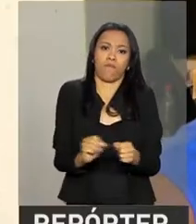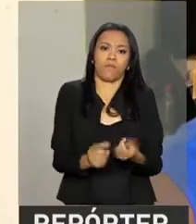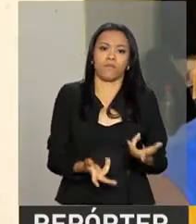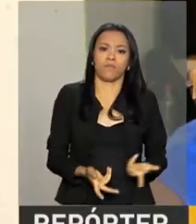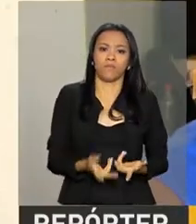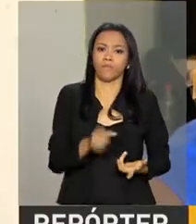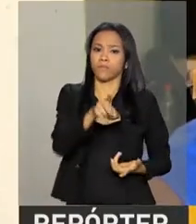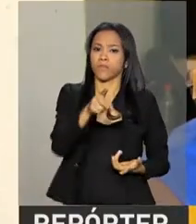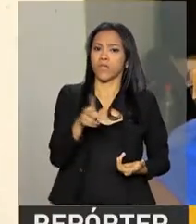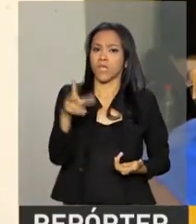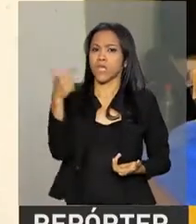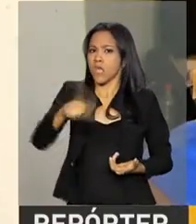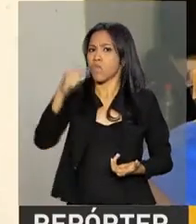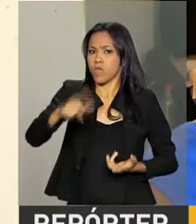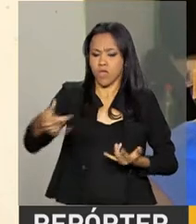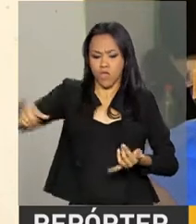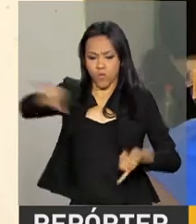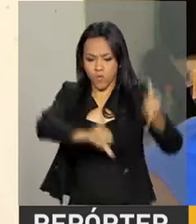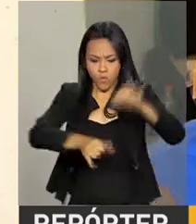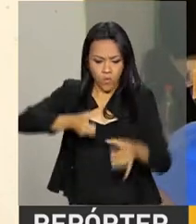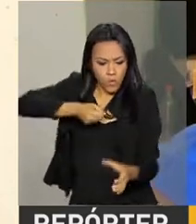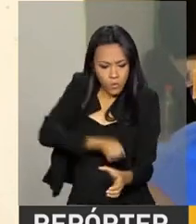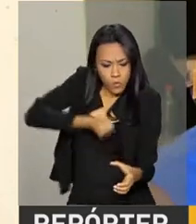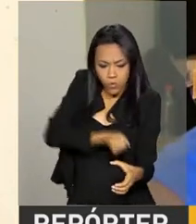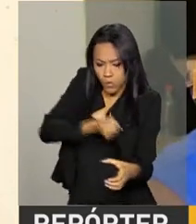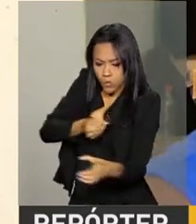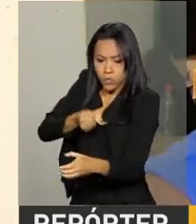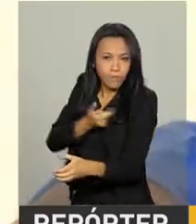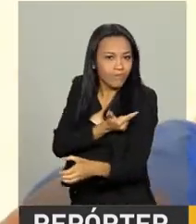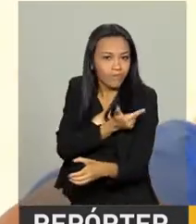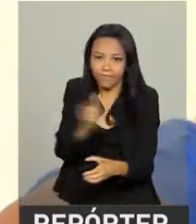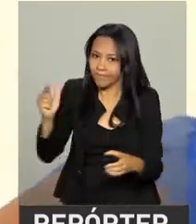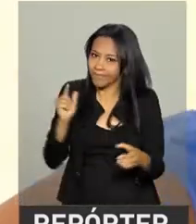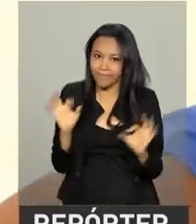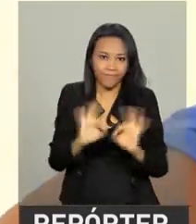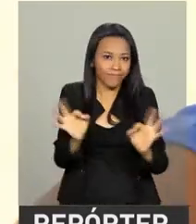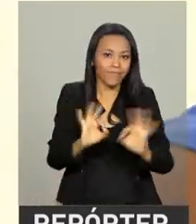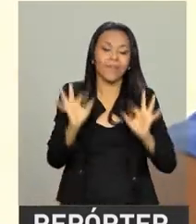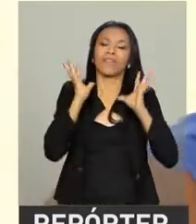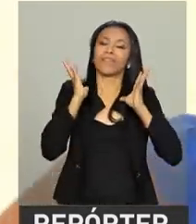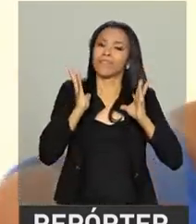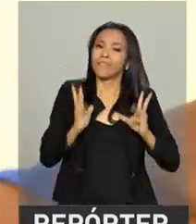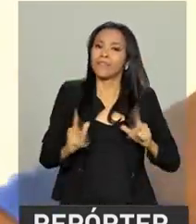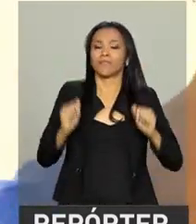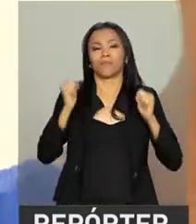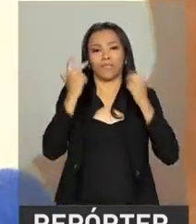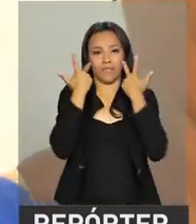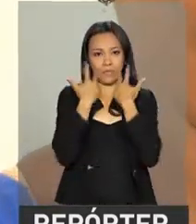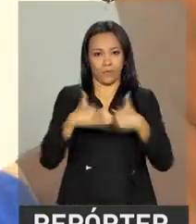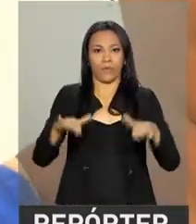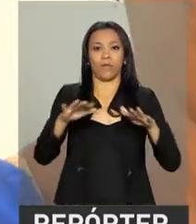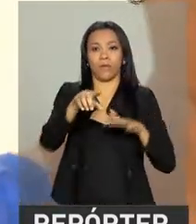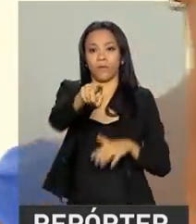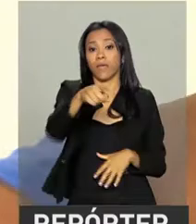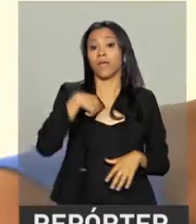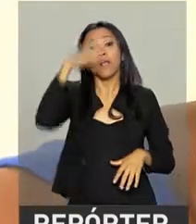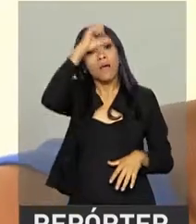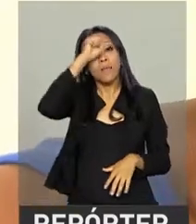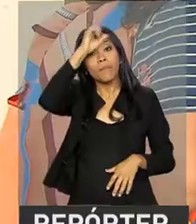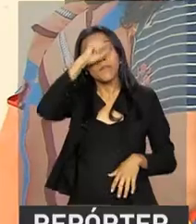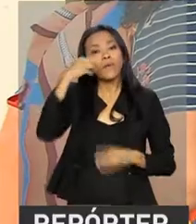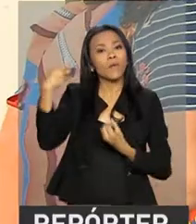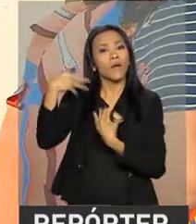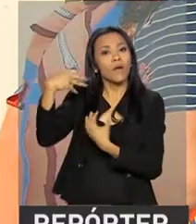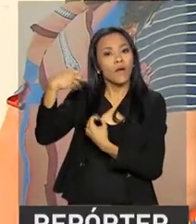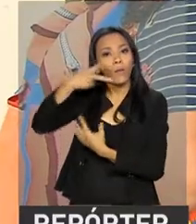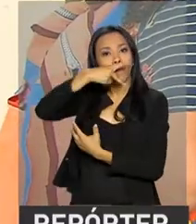nada veneno, só natural mesmo. Fiota aprendeu o ofício da produção agroecológica com seus pais.